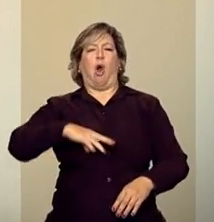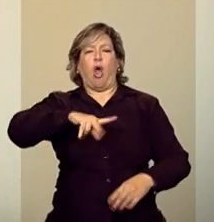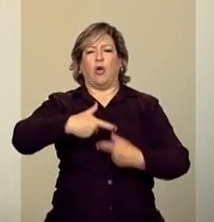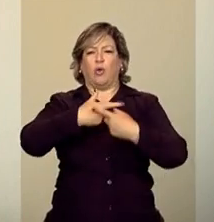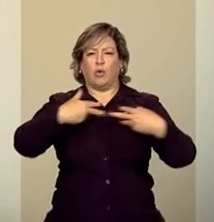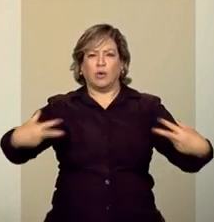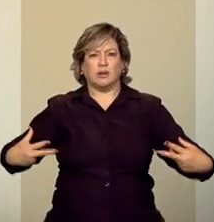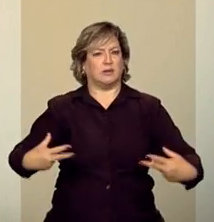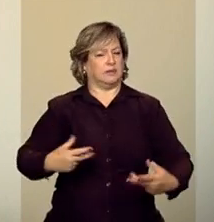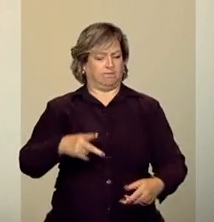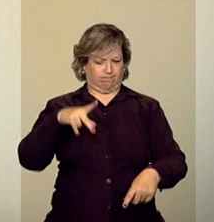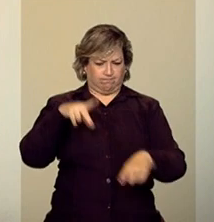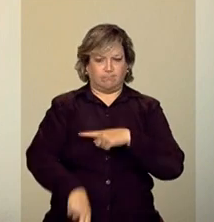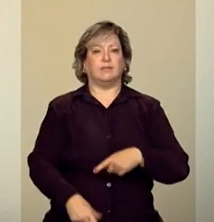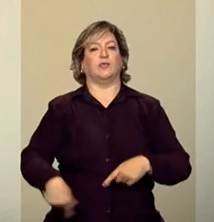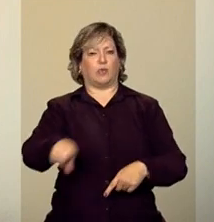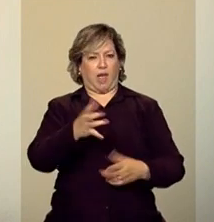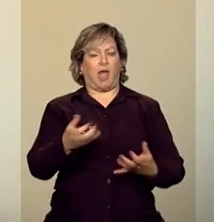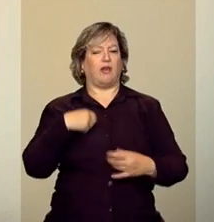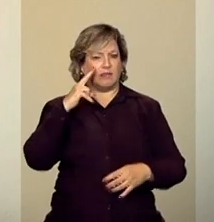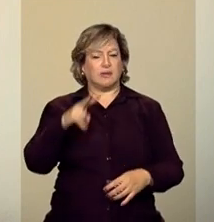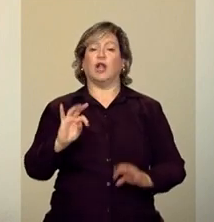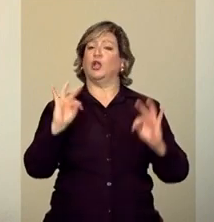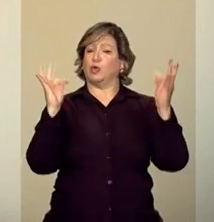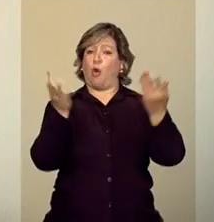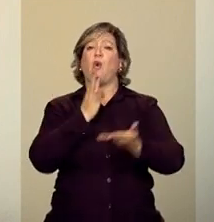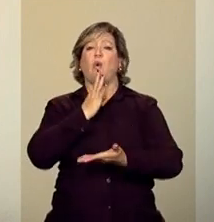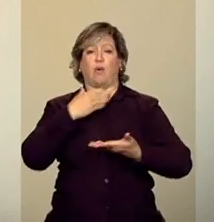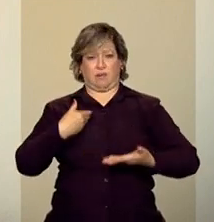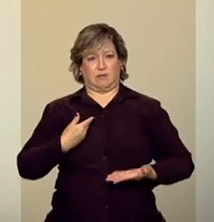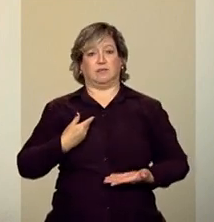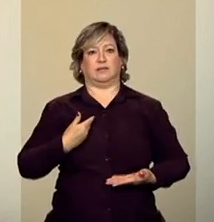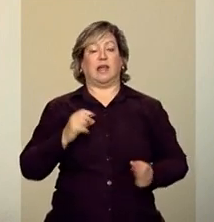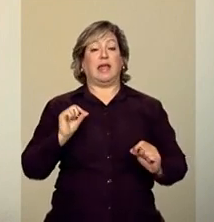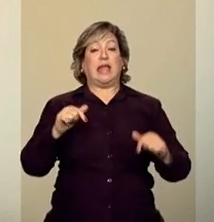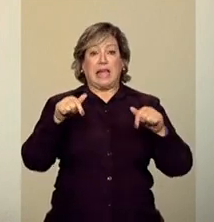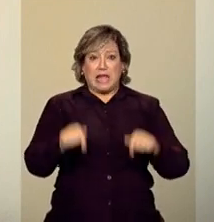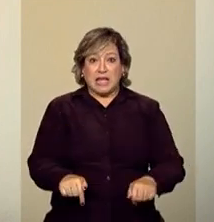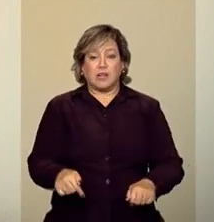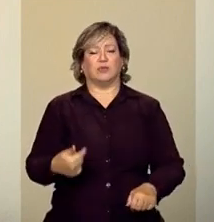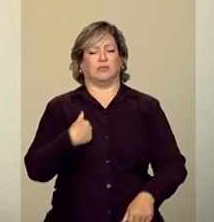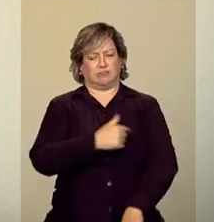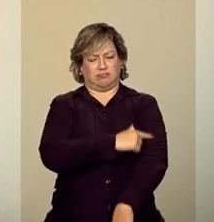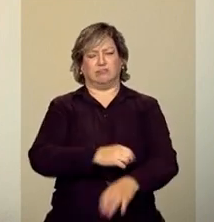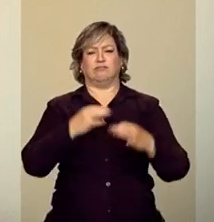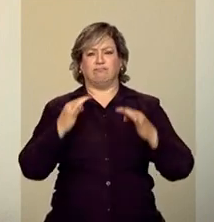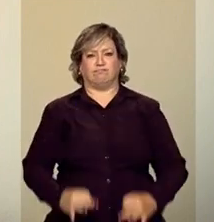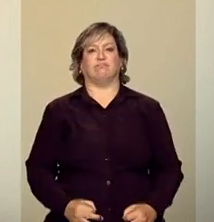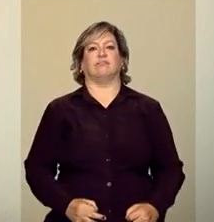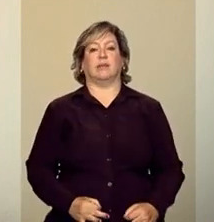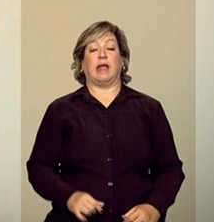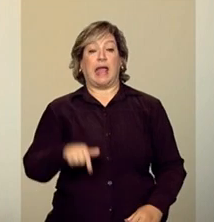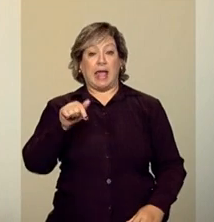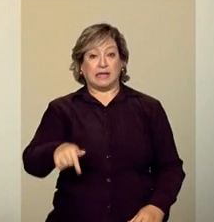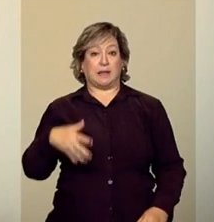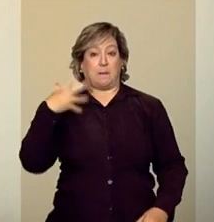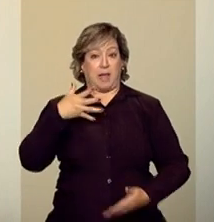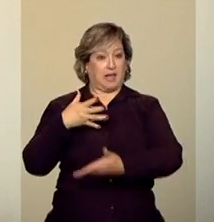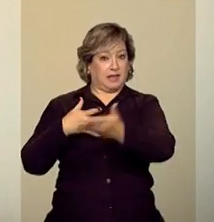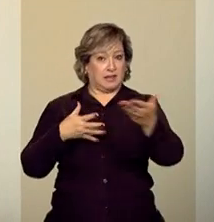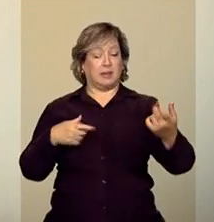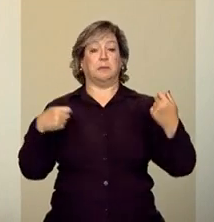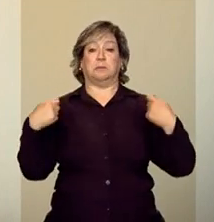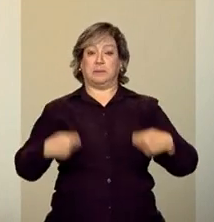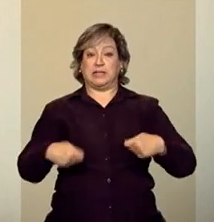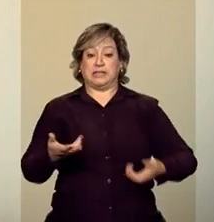recursos públicos. Todos me conhecem. Disso eu não abro mão. Essa mensagem